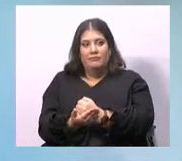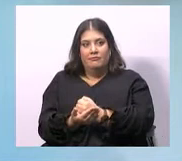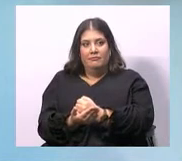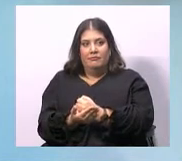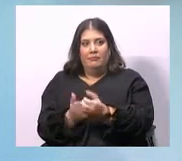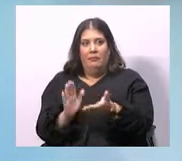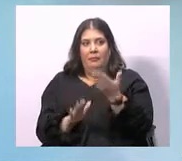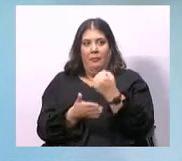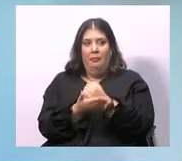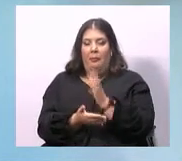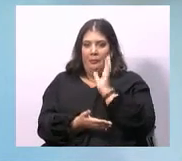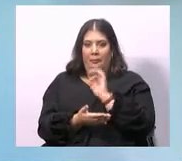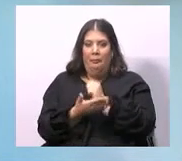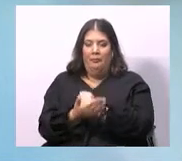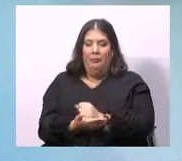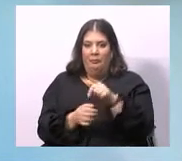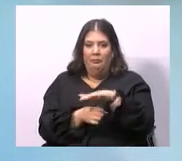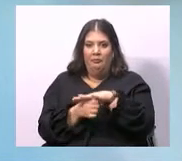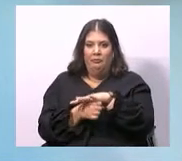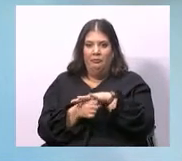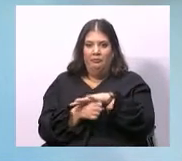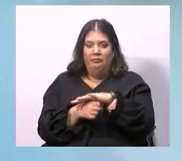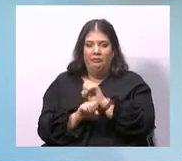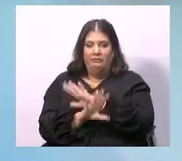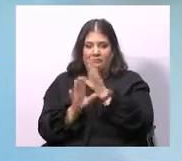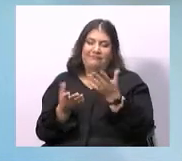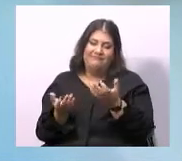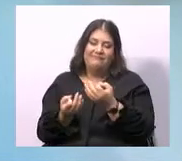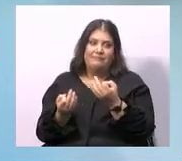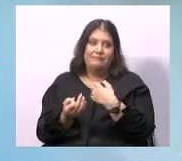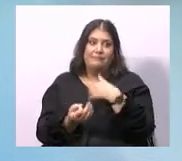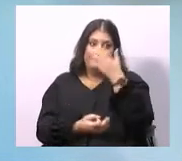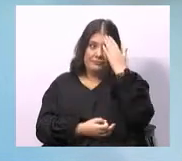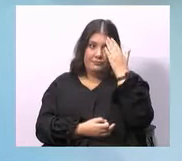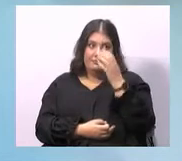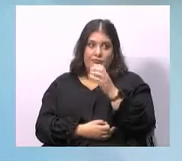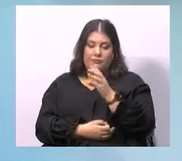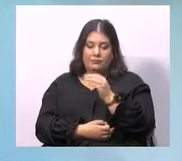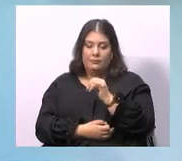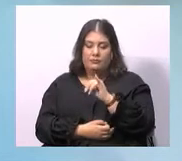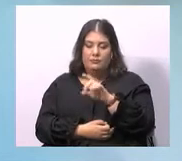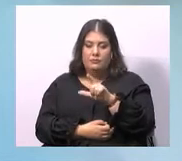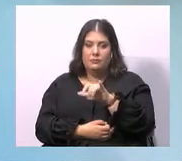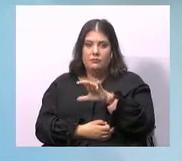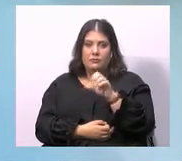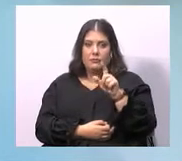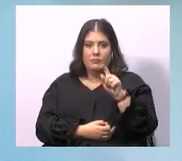isto, que estou a ajudá-la a tentar ajudar neste momento, entende? Claro. Eu acho que um silicone, mesmo sendo um orifício pequenino,